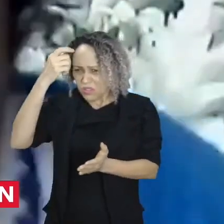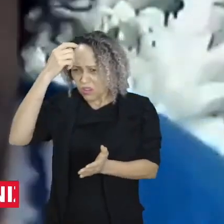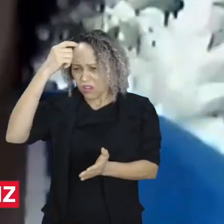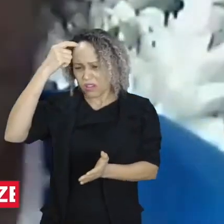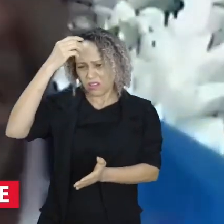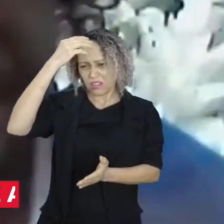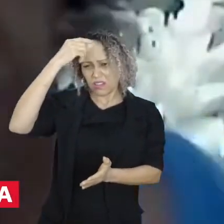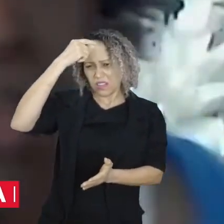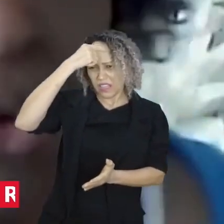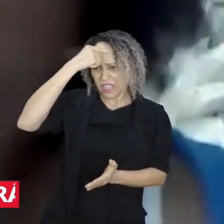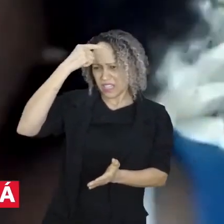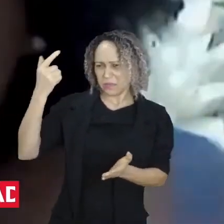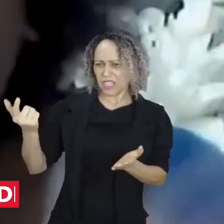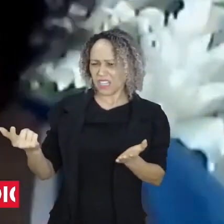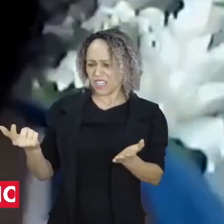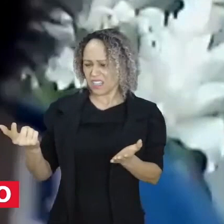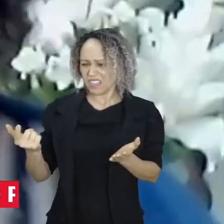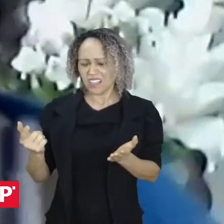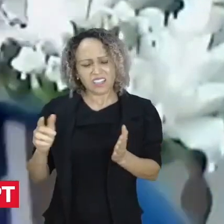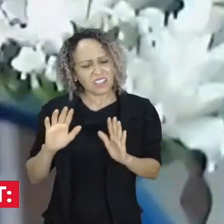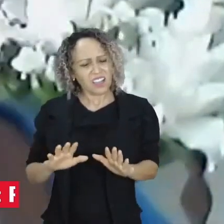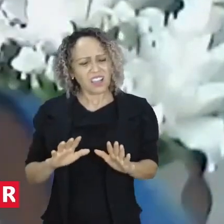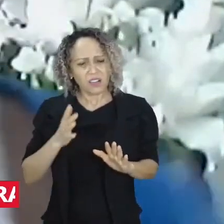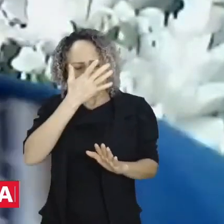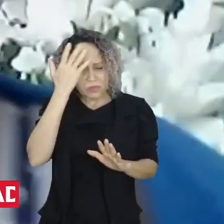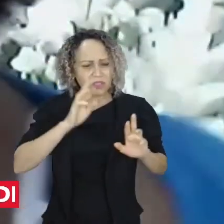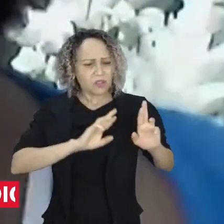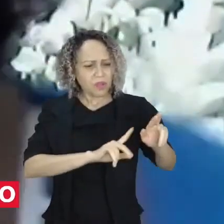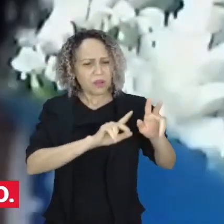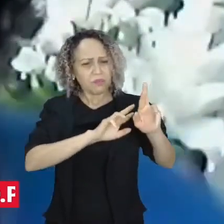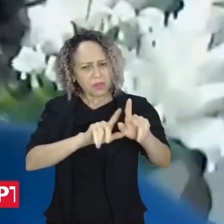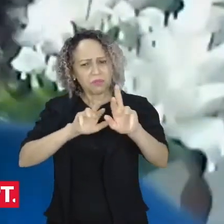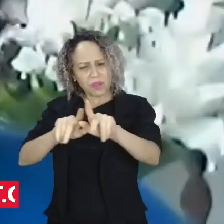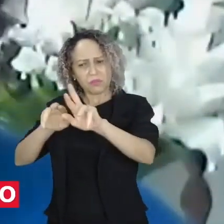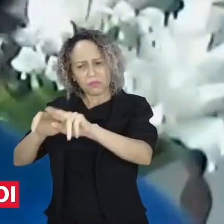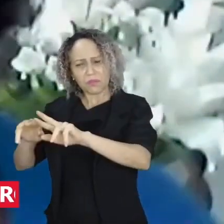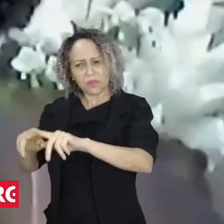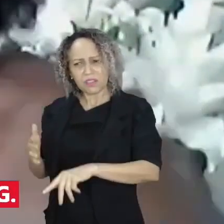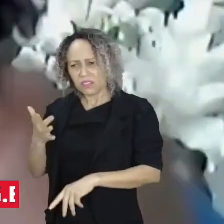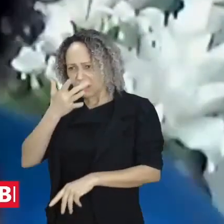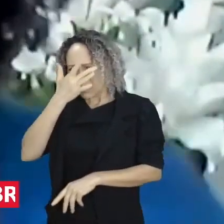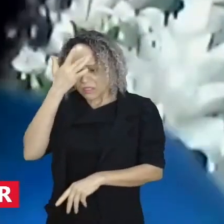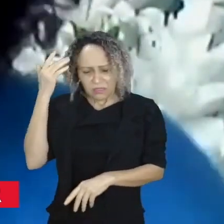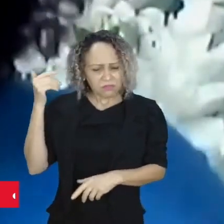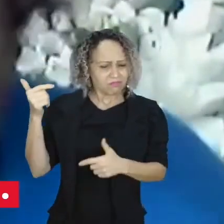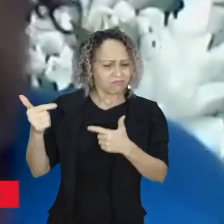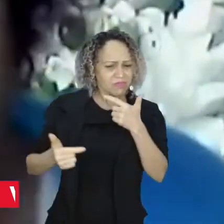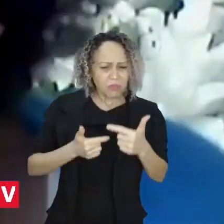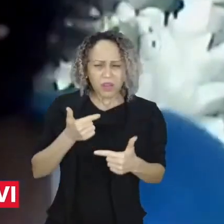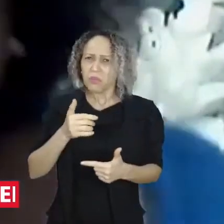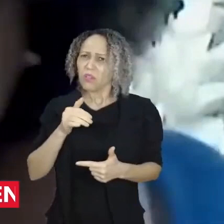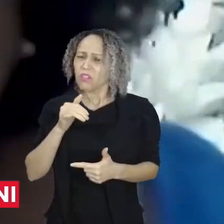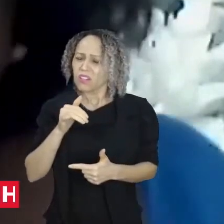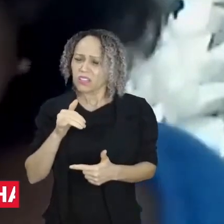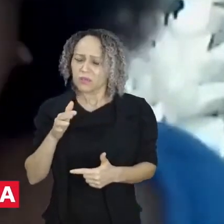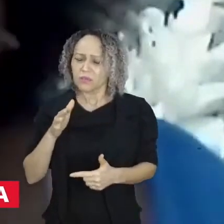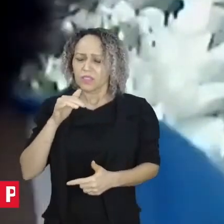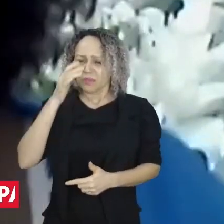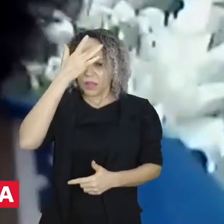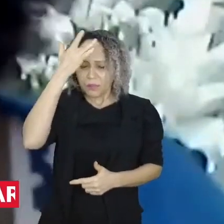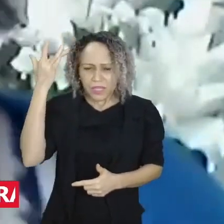mas nós fomos assim criados, e nós aprendemos a ter o respeito